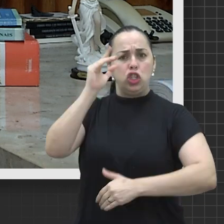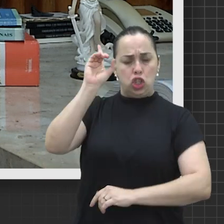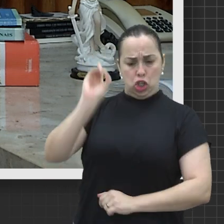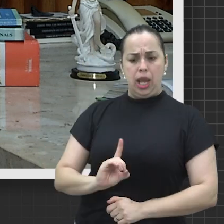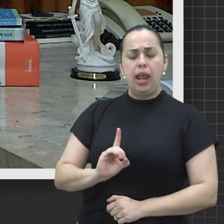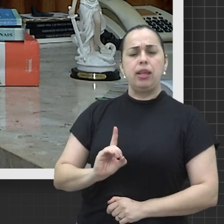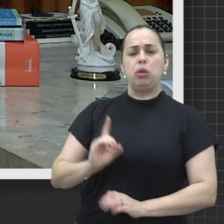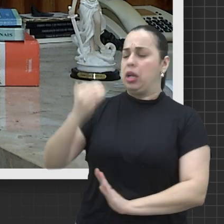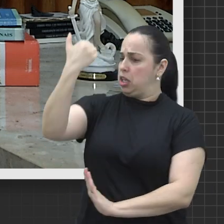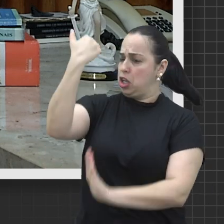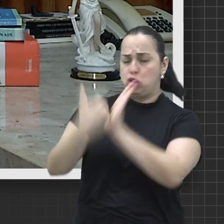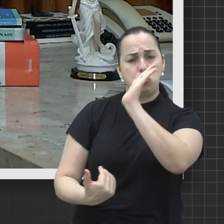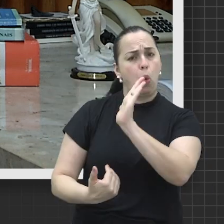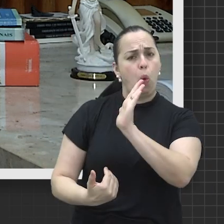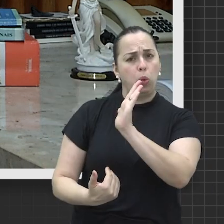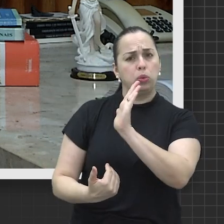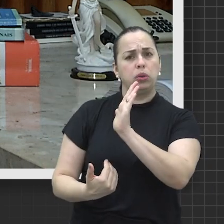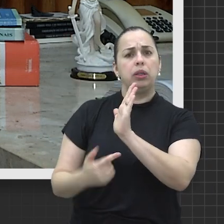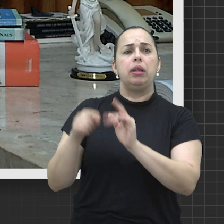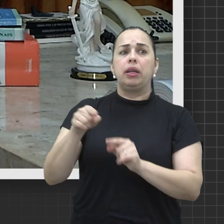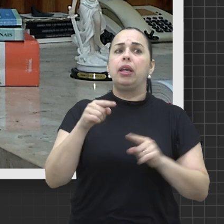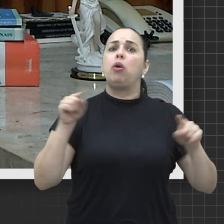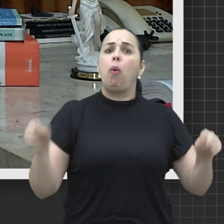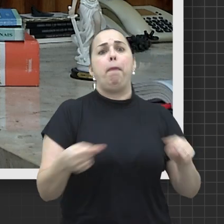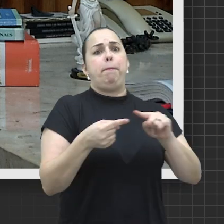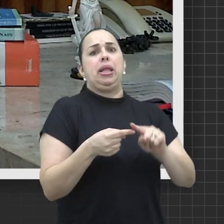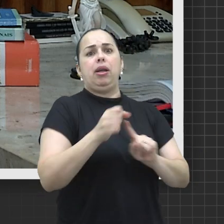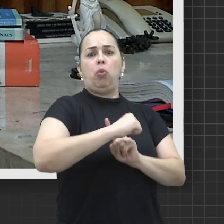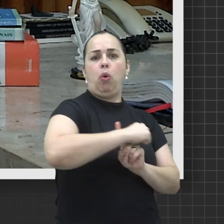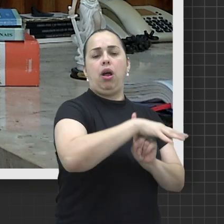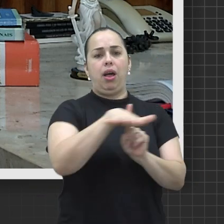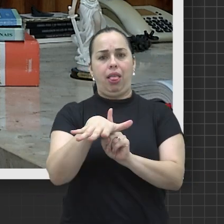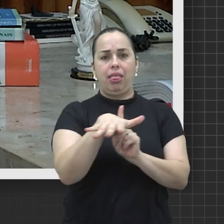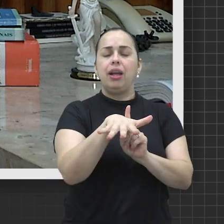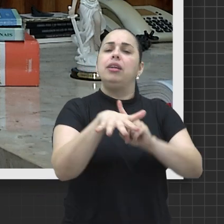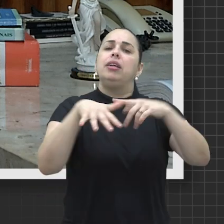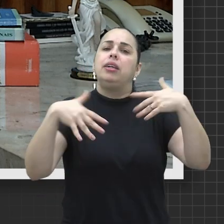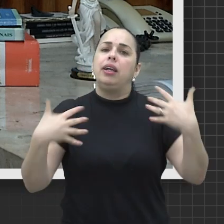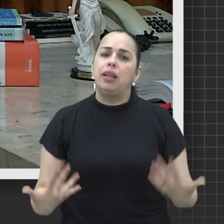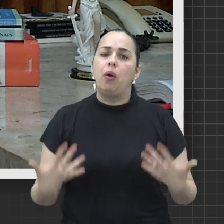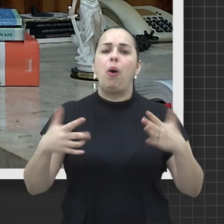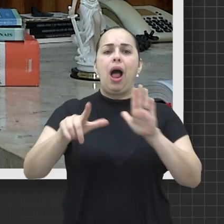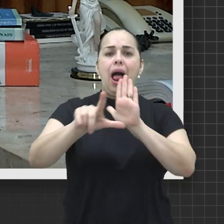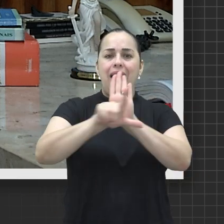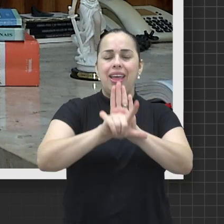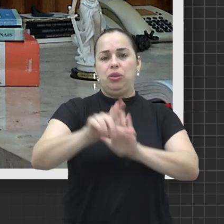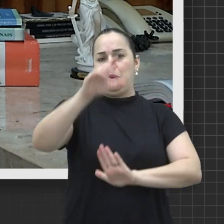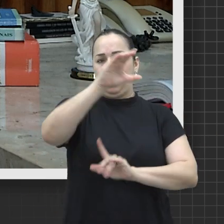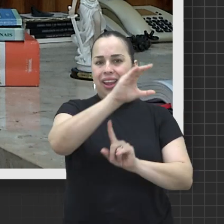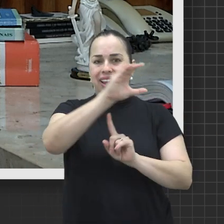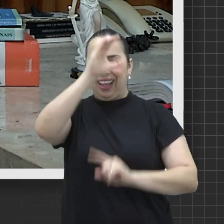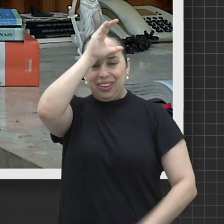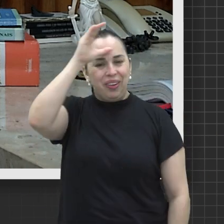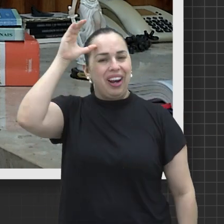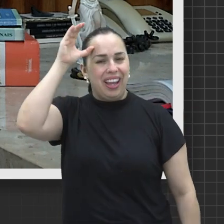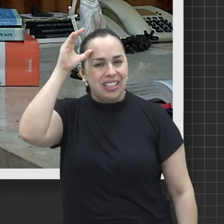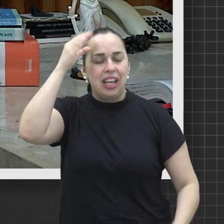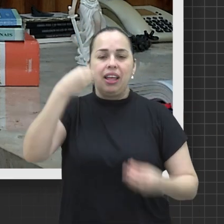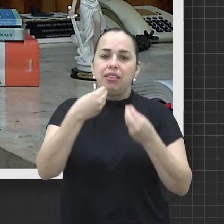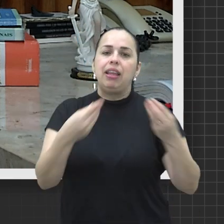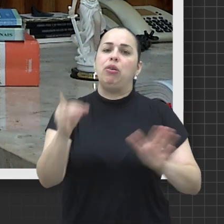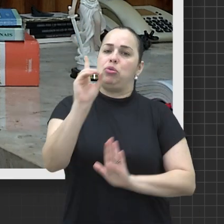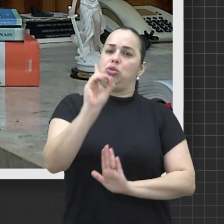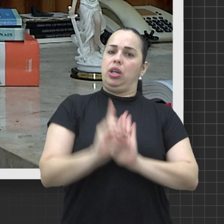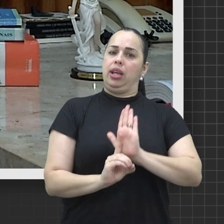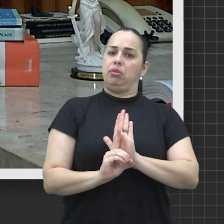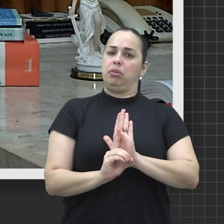que esse percentual seja reduzido àquele praticado pelo mercado. Então, a lei do consumidor, ela